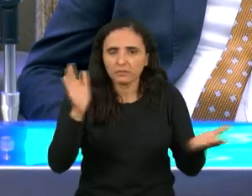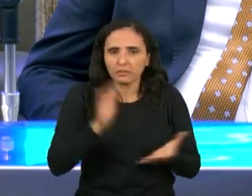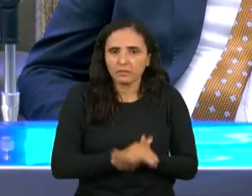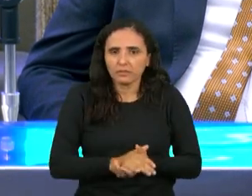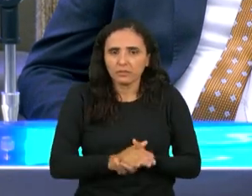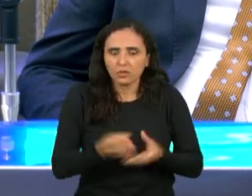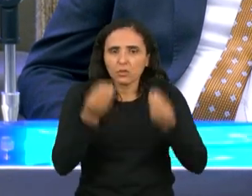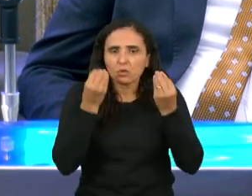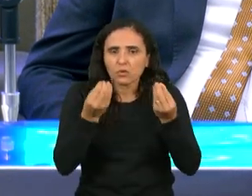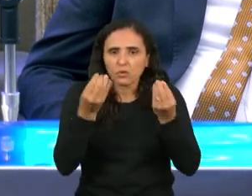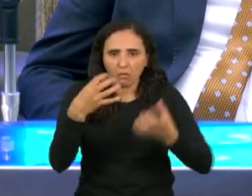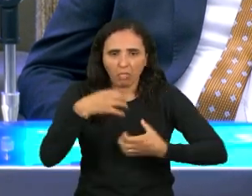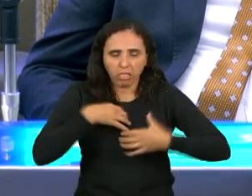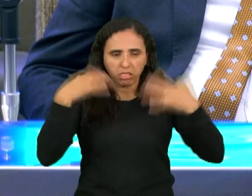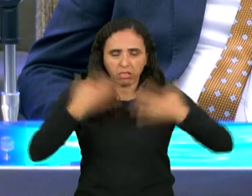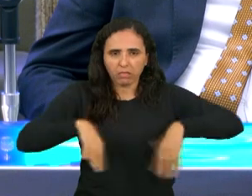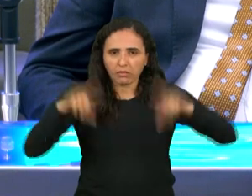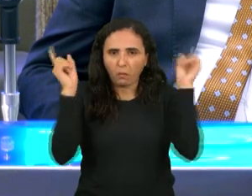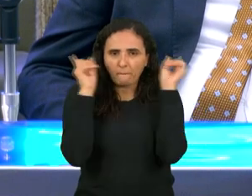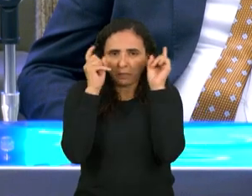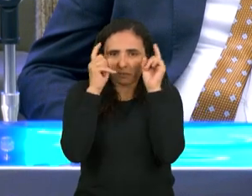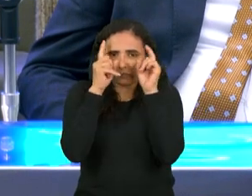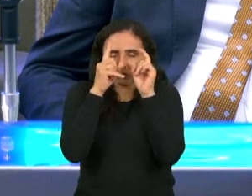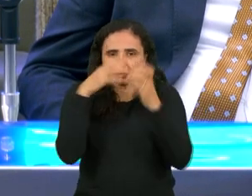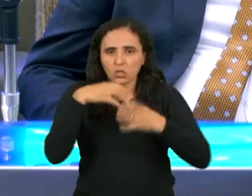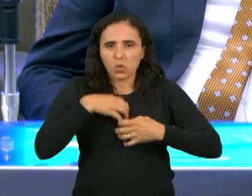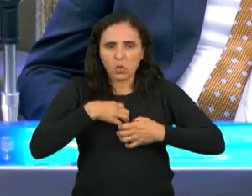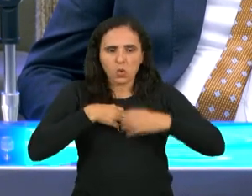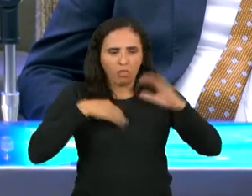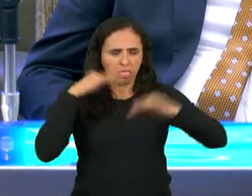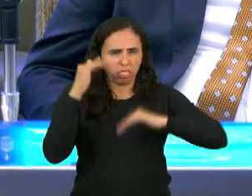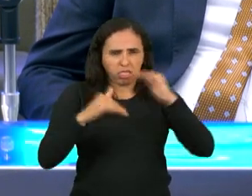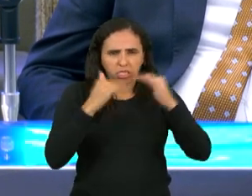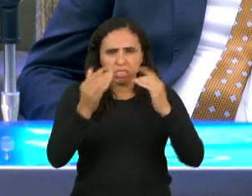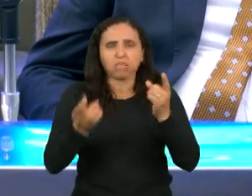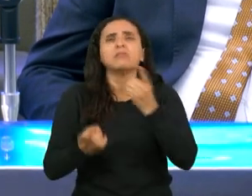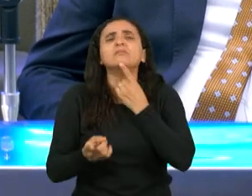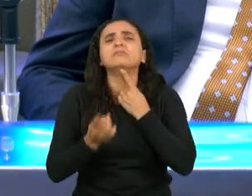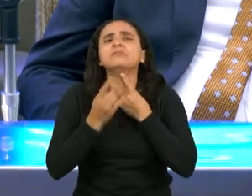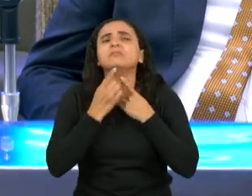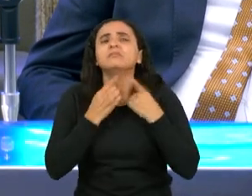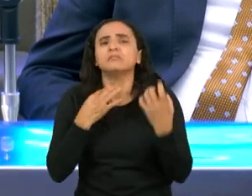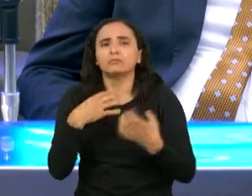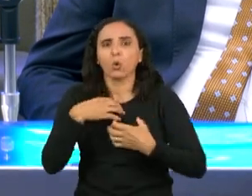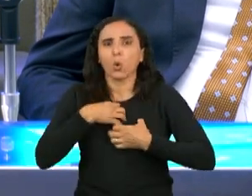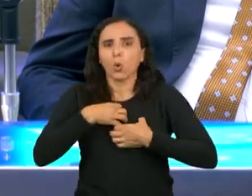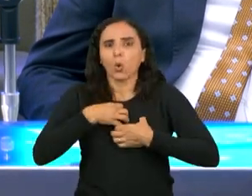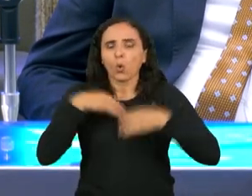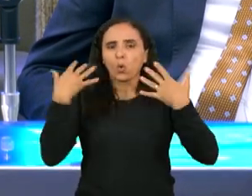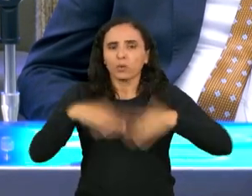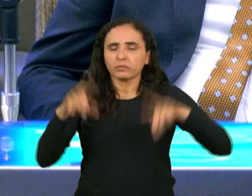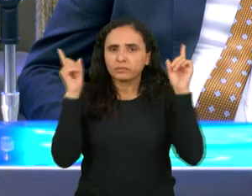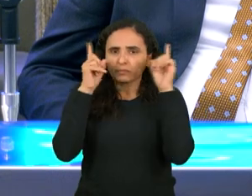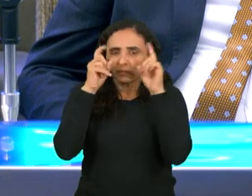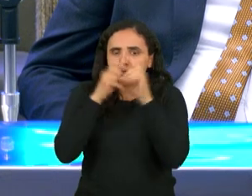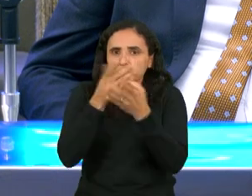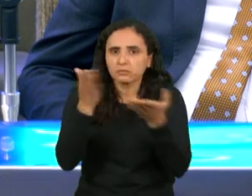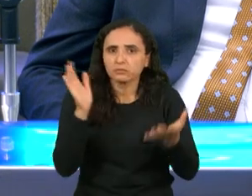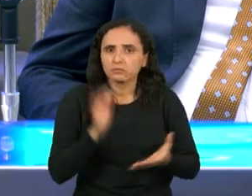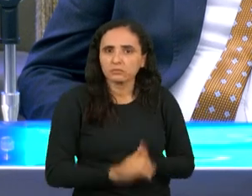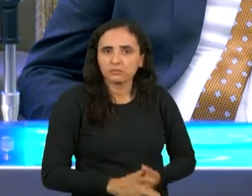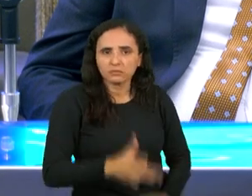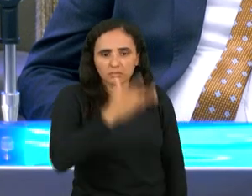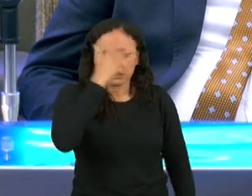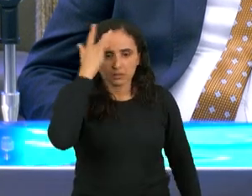com avidez com veemência o desejo é mente não é isso que o mundo vive